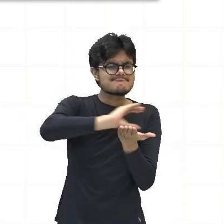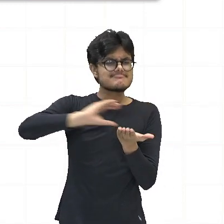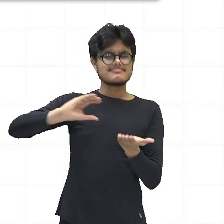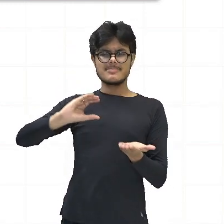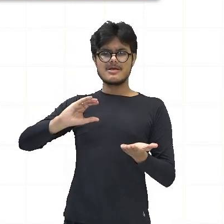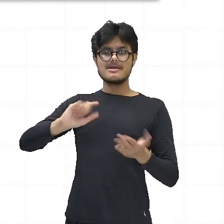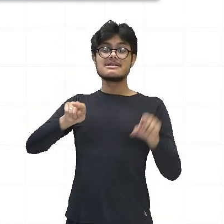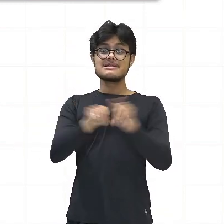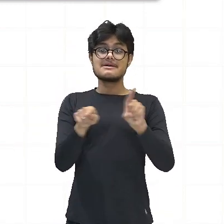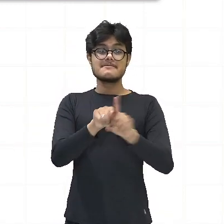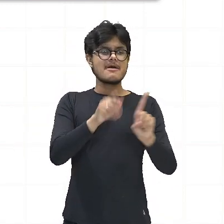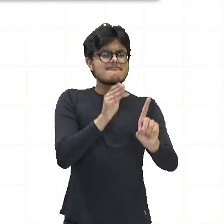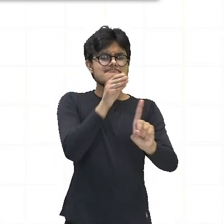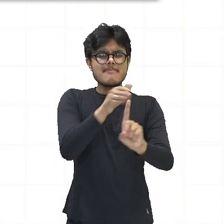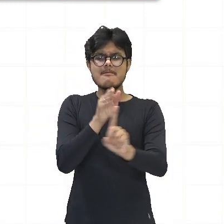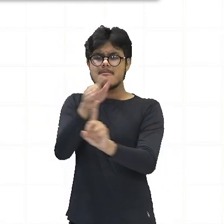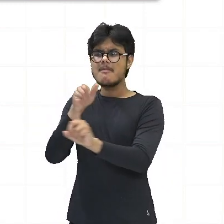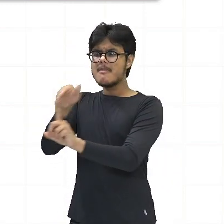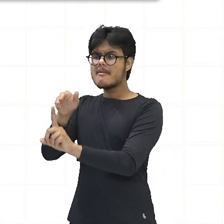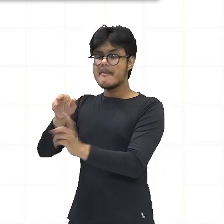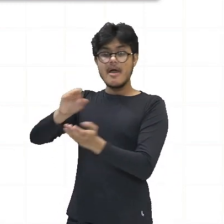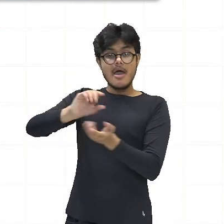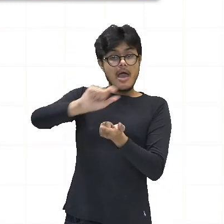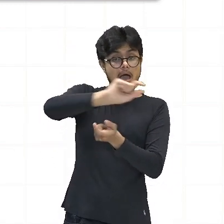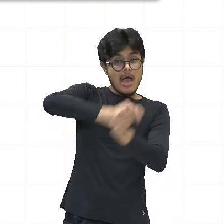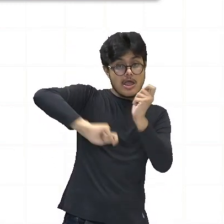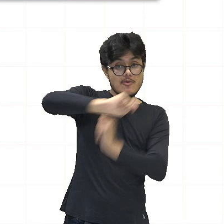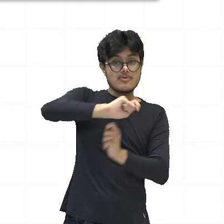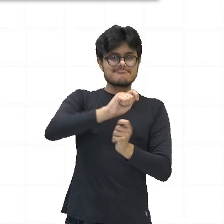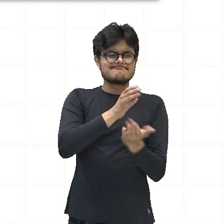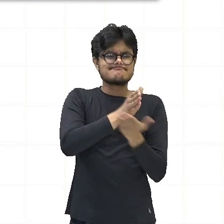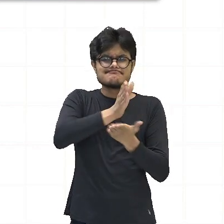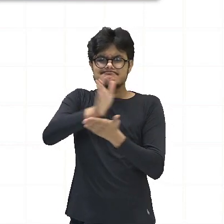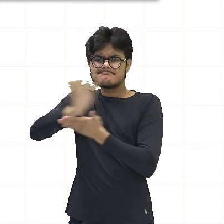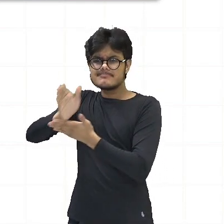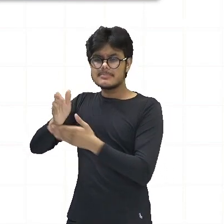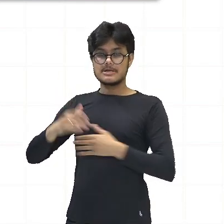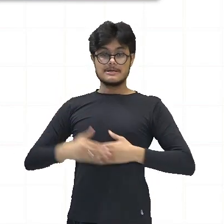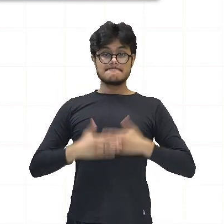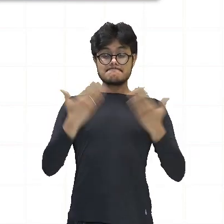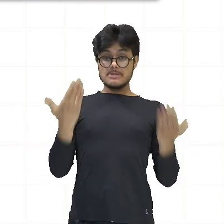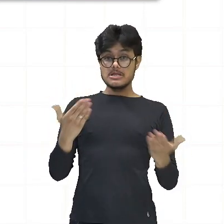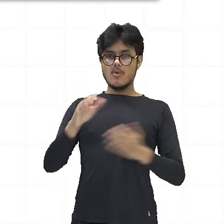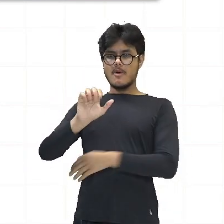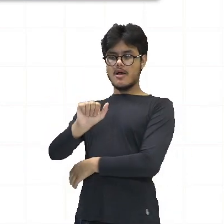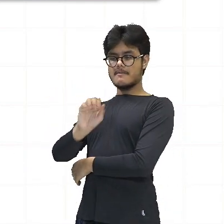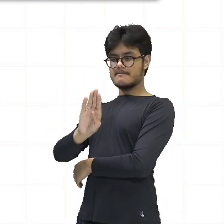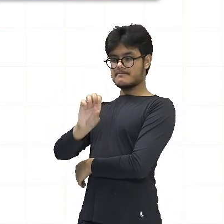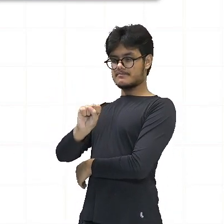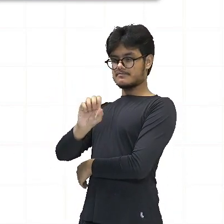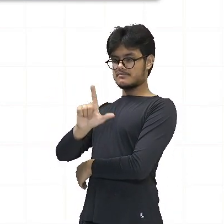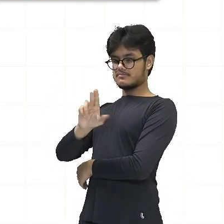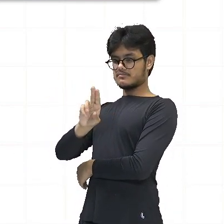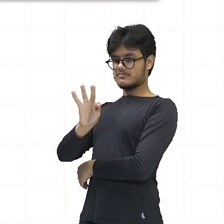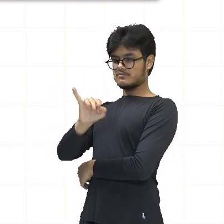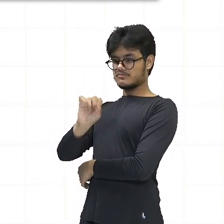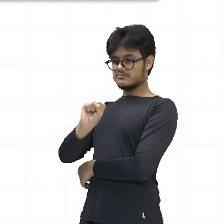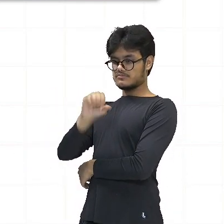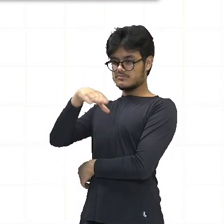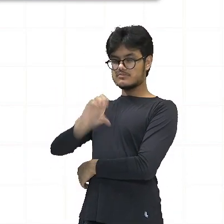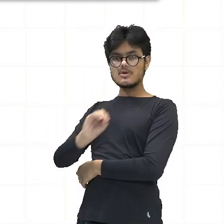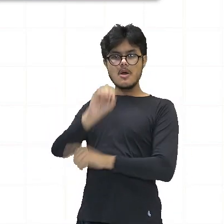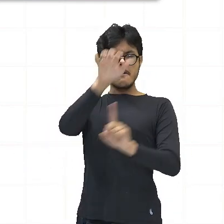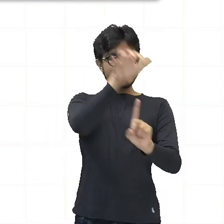das economias de seu reino. Então, no mercantilismo, o Estado ele intervia diretamente na economia.